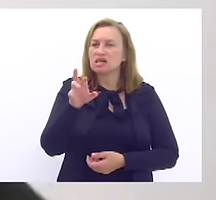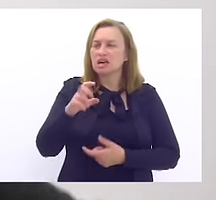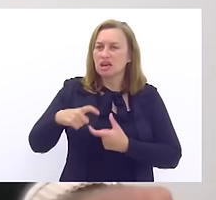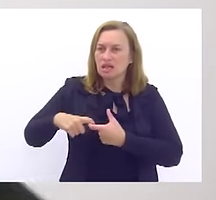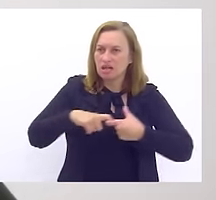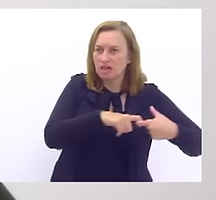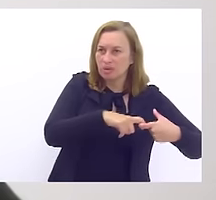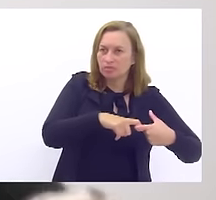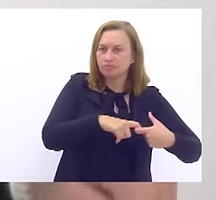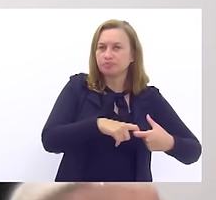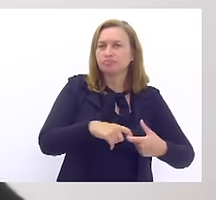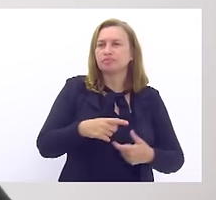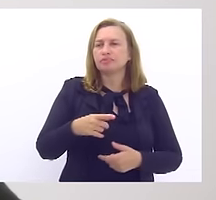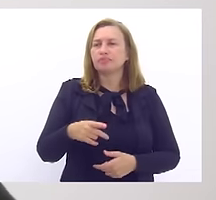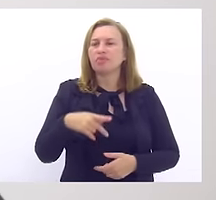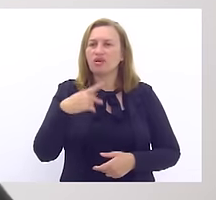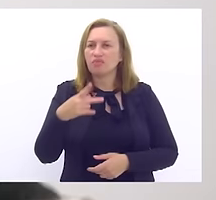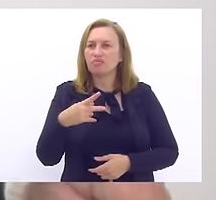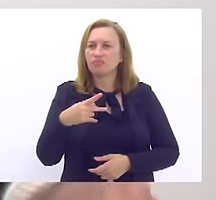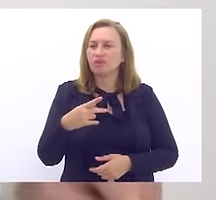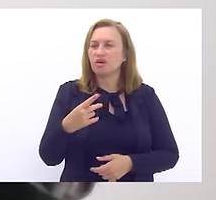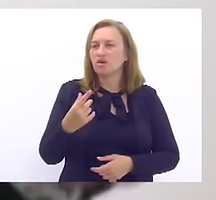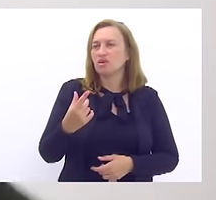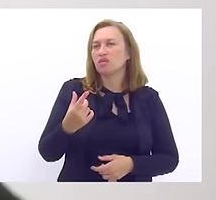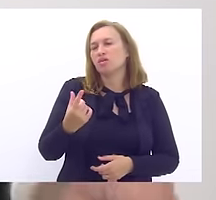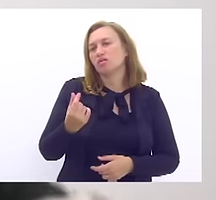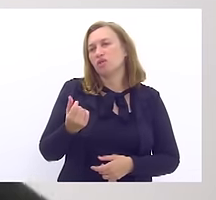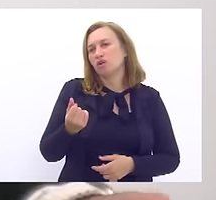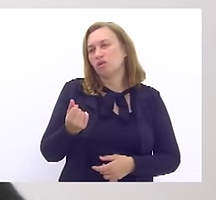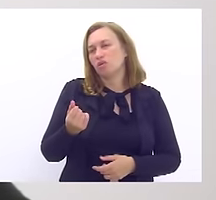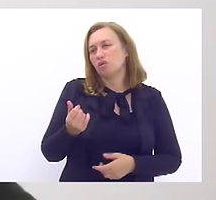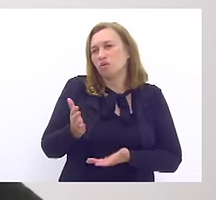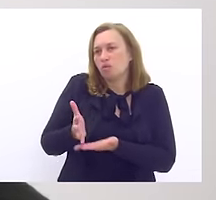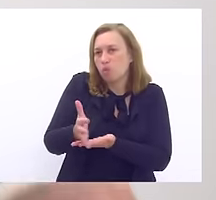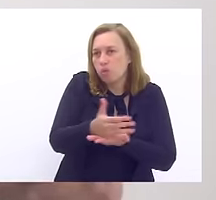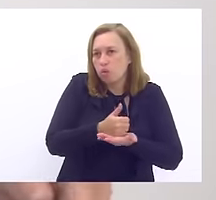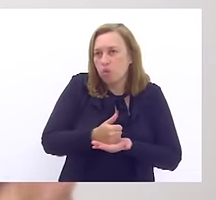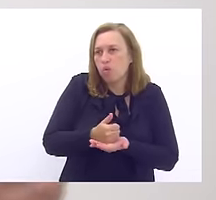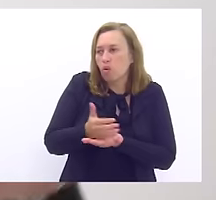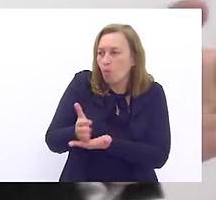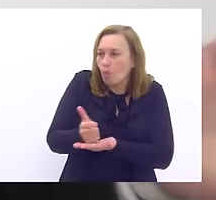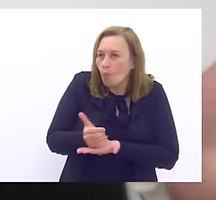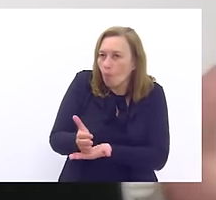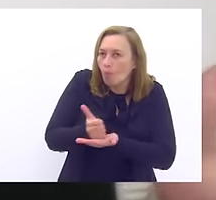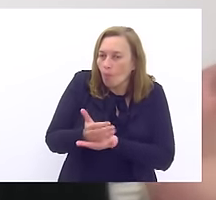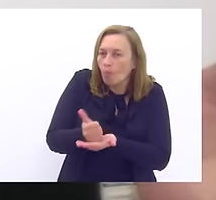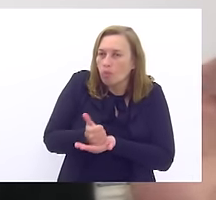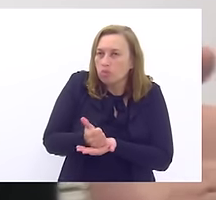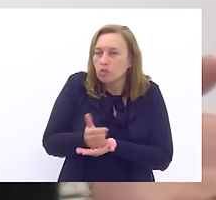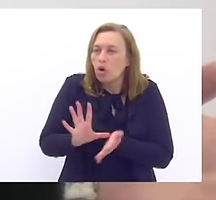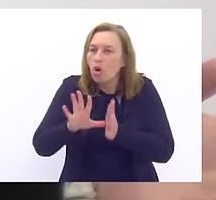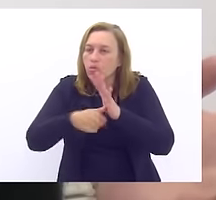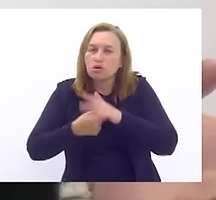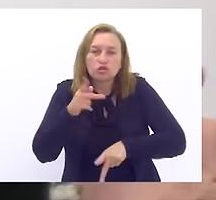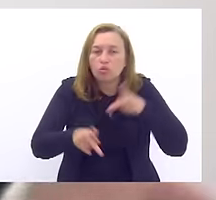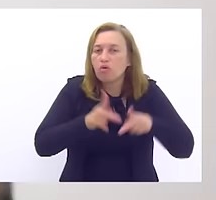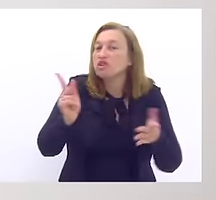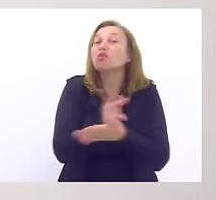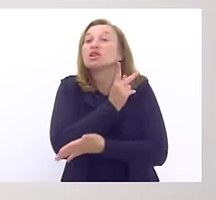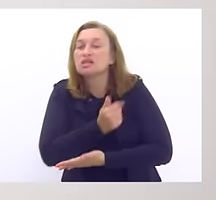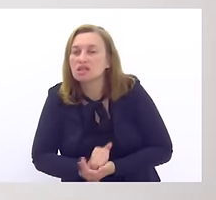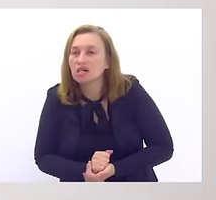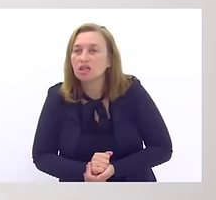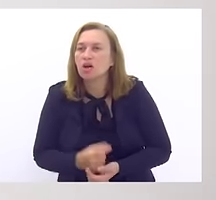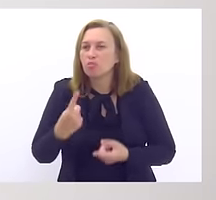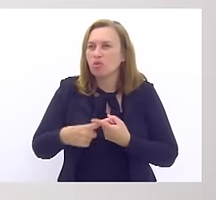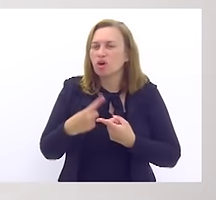soltou da renda variável a renda variável deles é arrecadar arrecadar arrecadar tirando roubando a população é isso que tá acontecendo porque